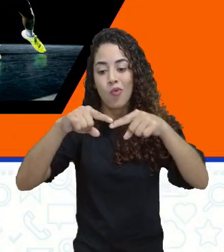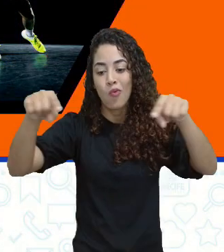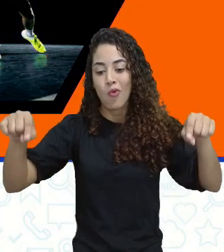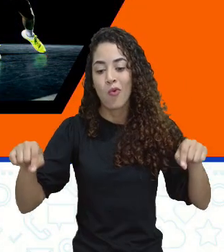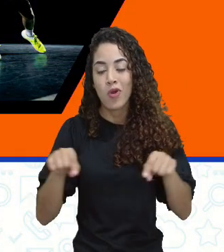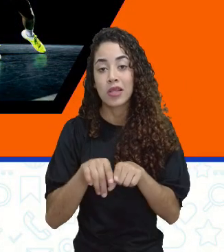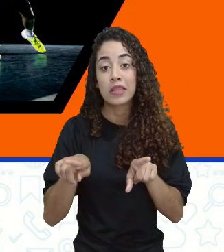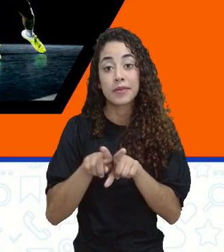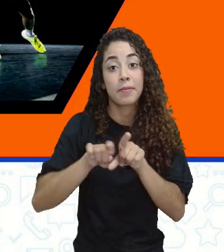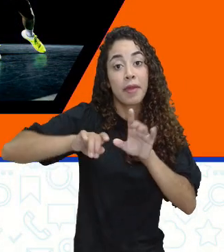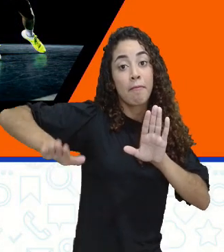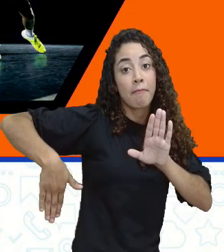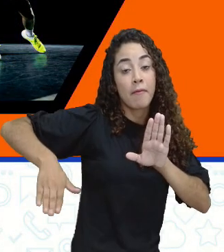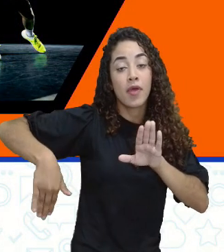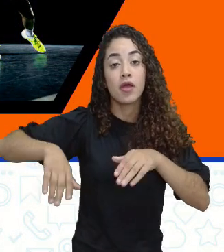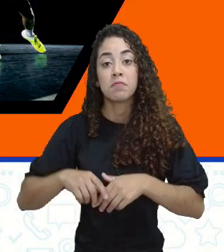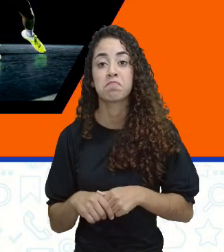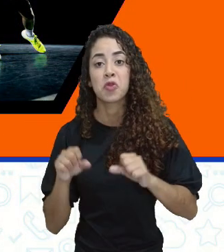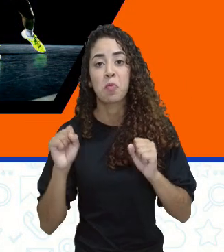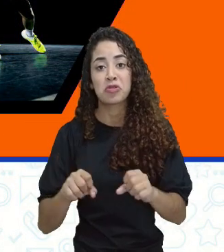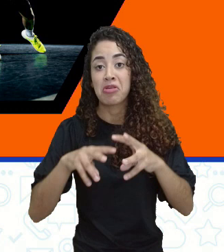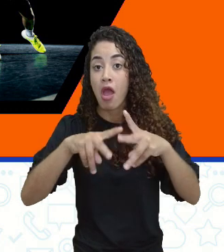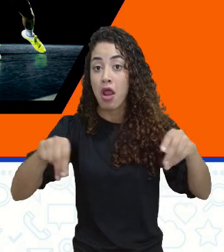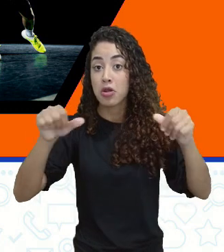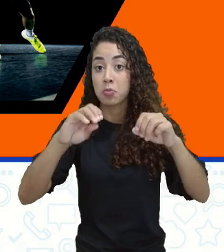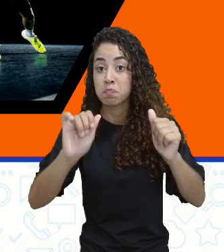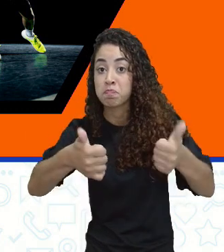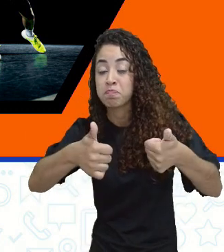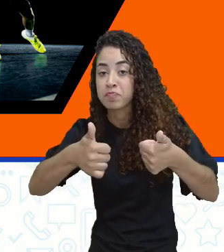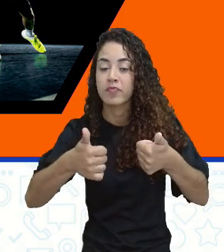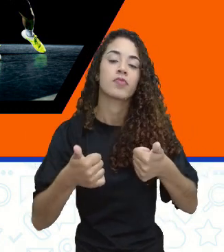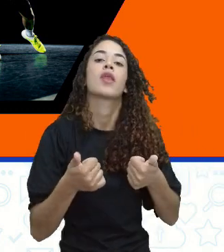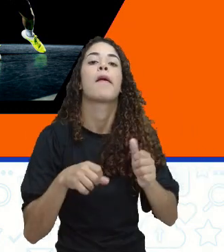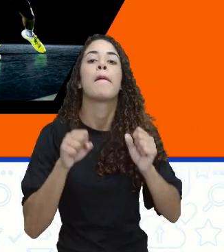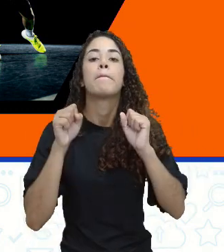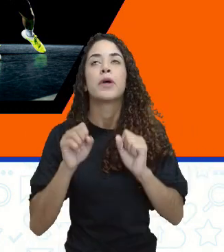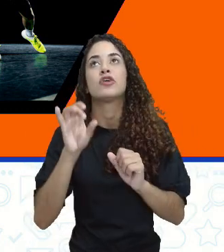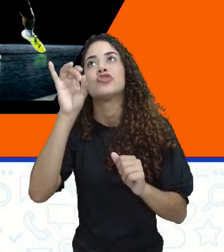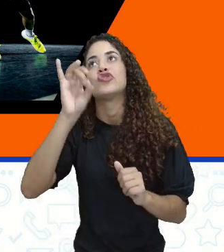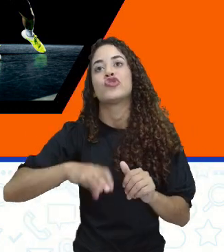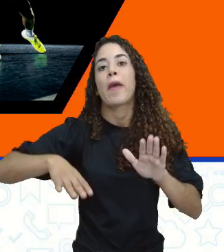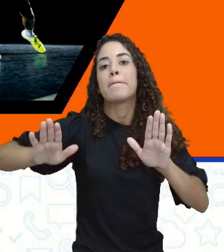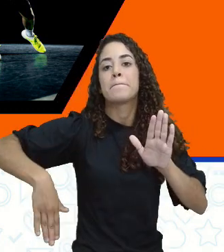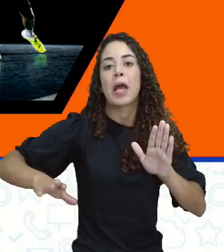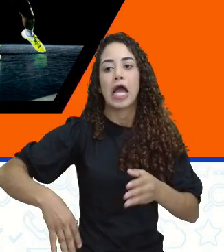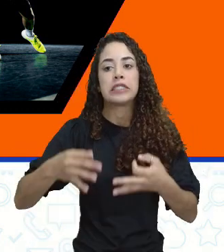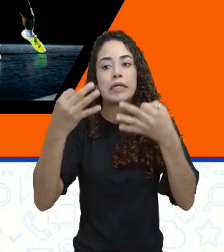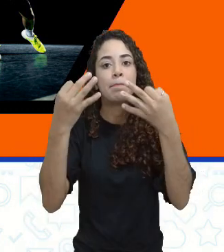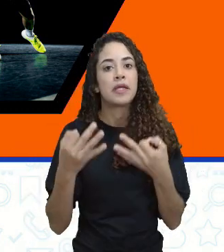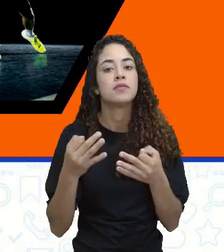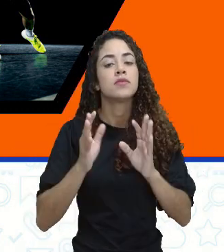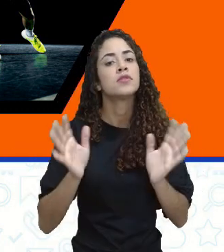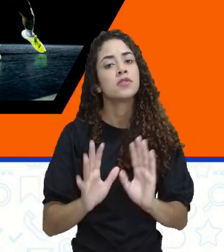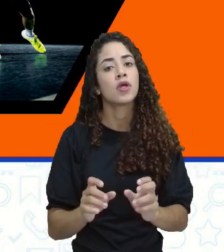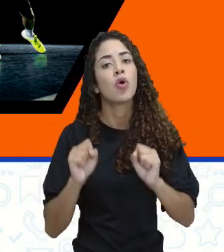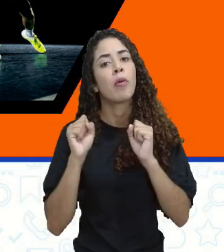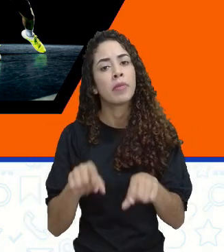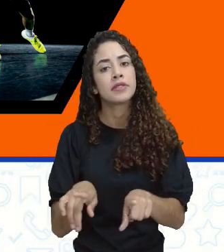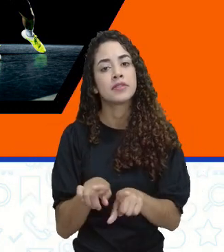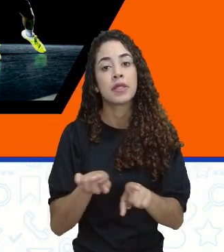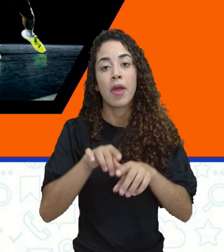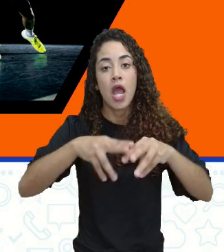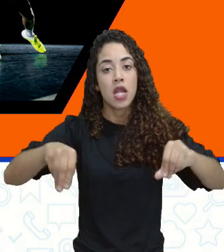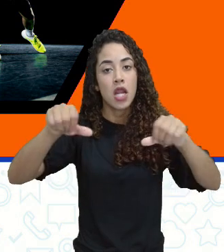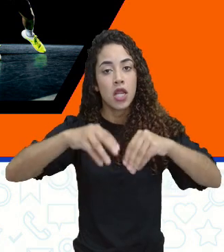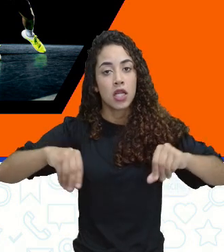e praia, né? Que também pode ser de areia, hein? Porque muita gente acha que só pode acontecer na praia, praia mesmo, né? Mas aí pode ser na areia